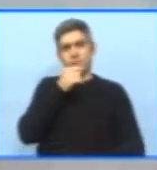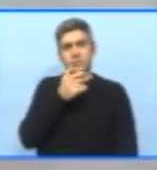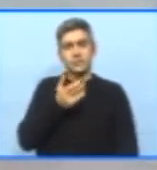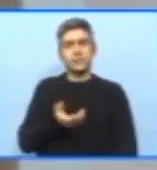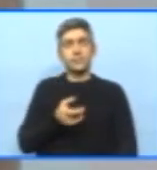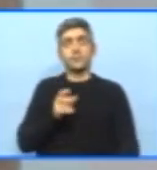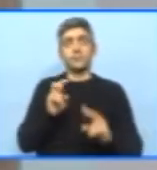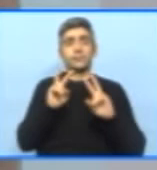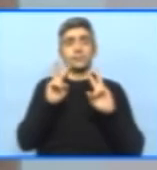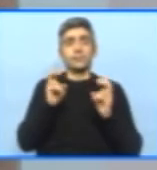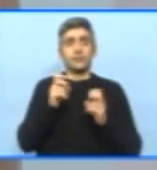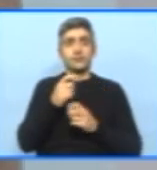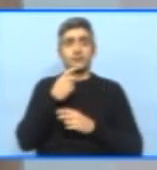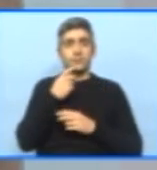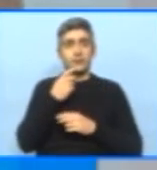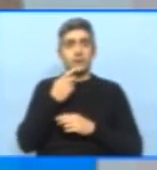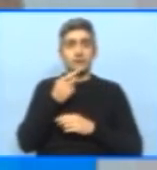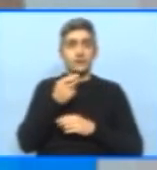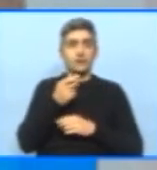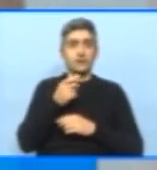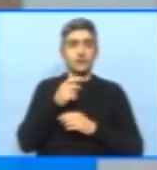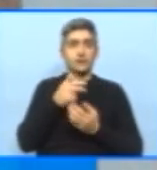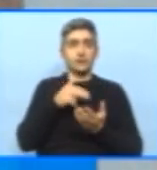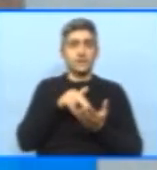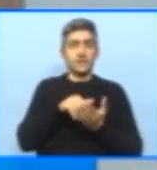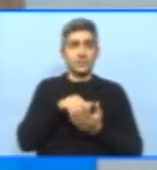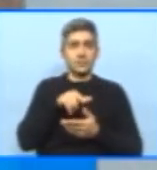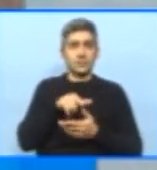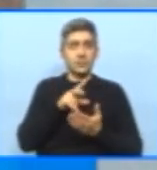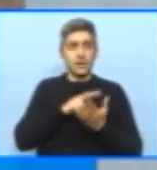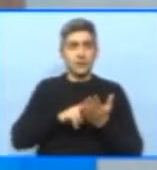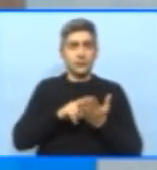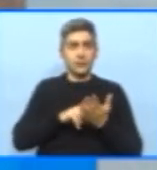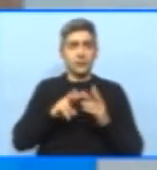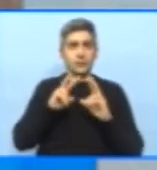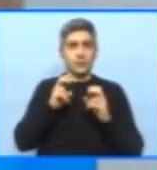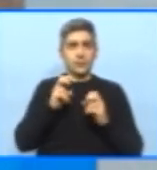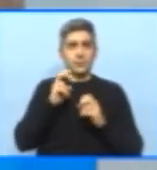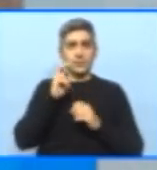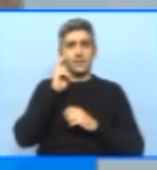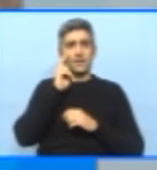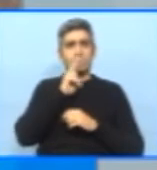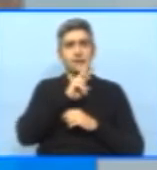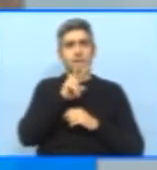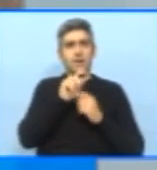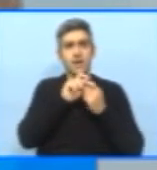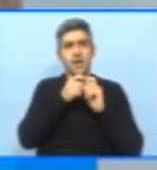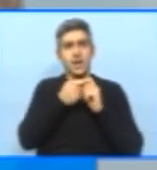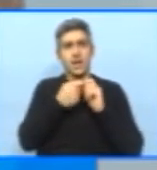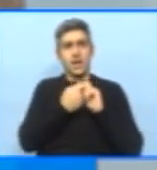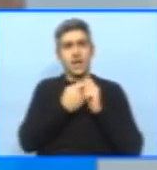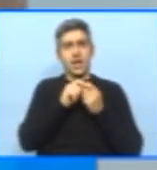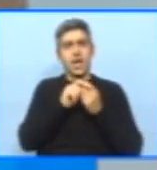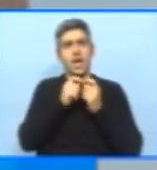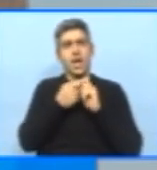um tema que está bastante presente nestas leituras é o tema da visão adequada. Aliás, logo na